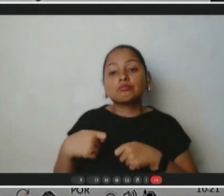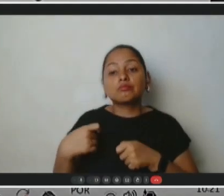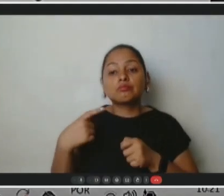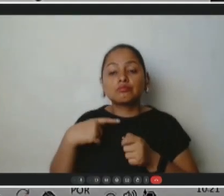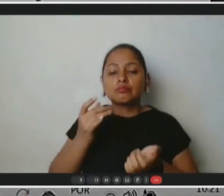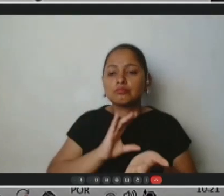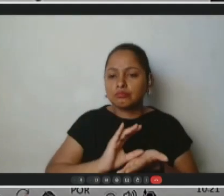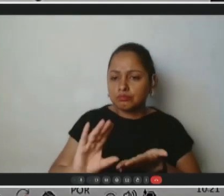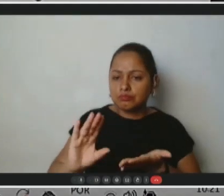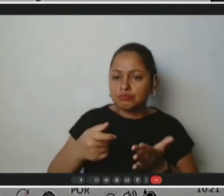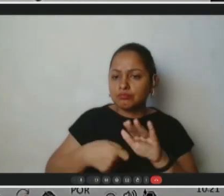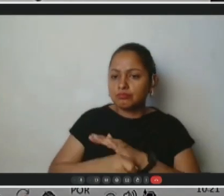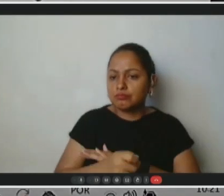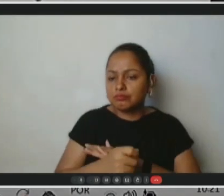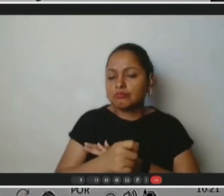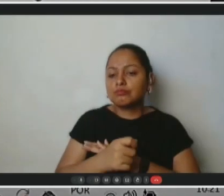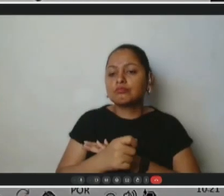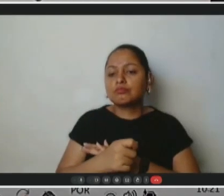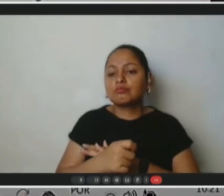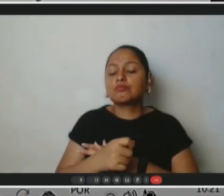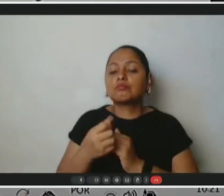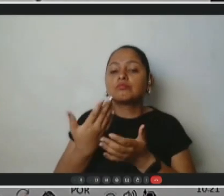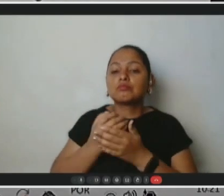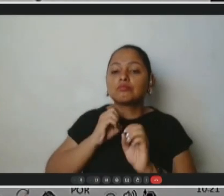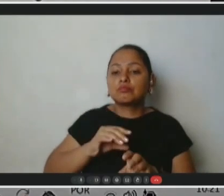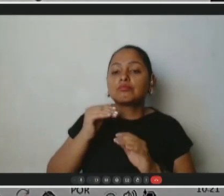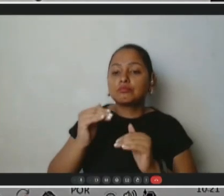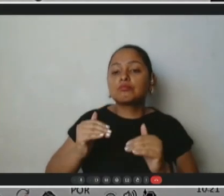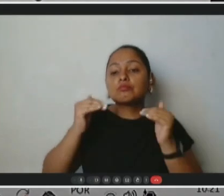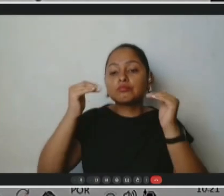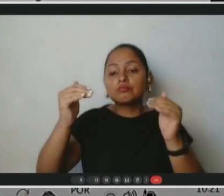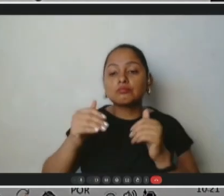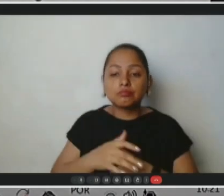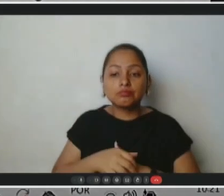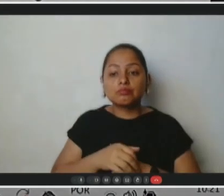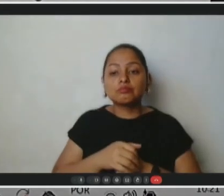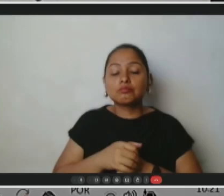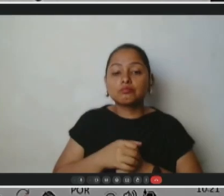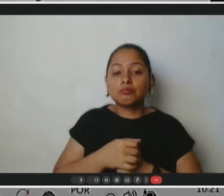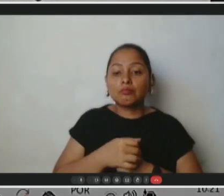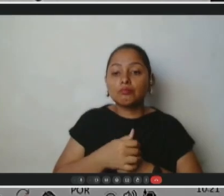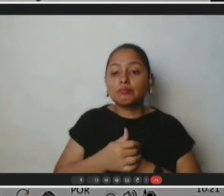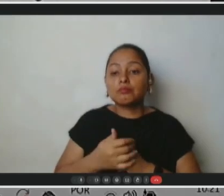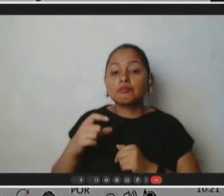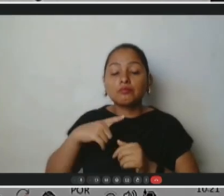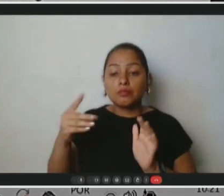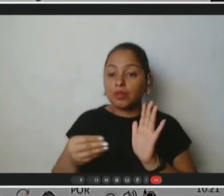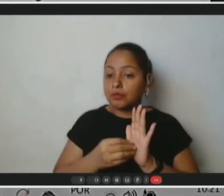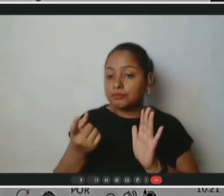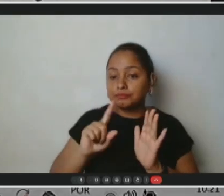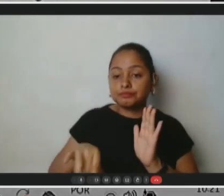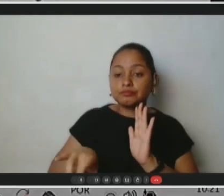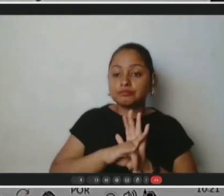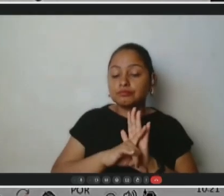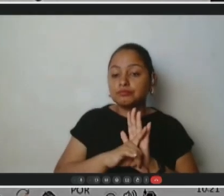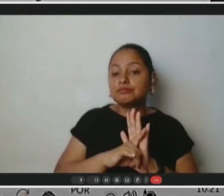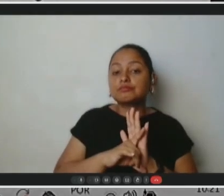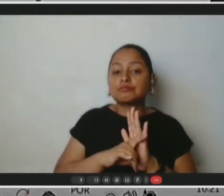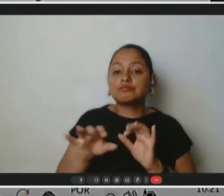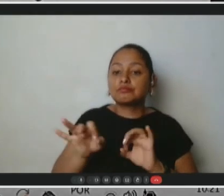investimento com duração superior a um exercício, que não esteja previsto na lei no plano plurianual ou em